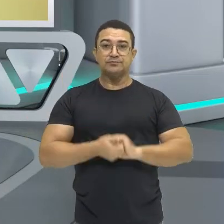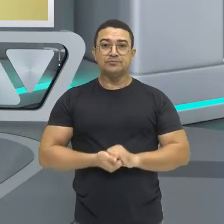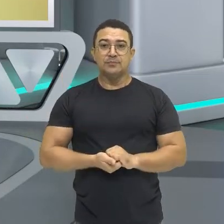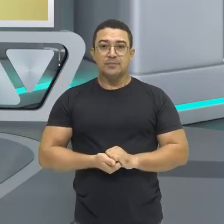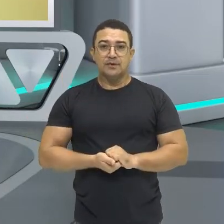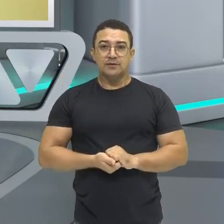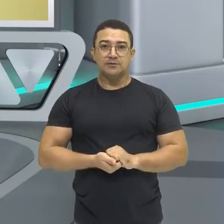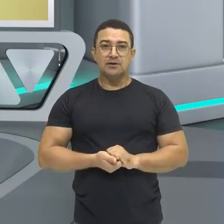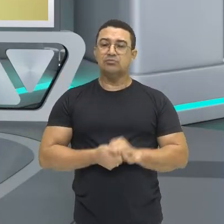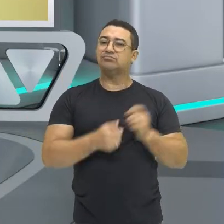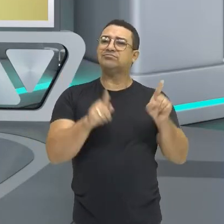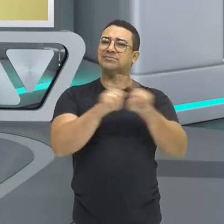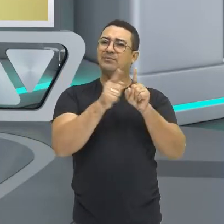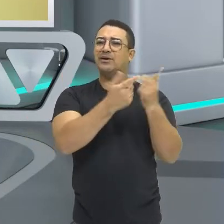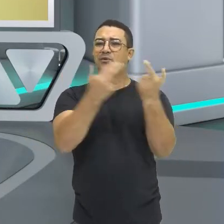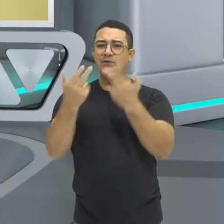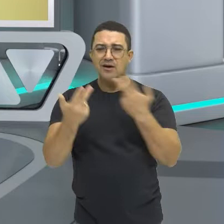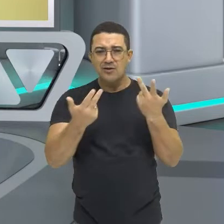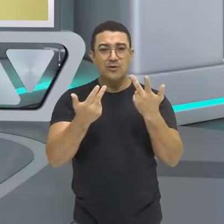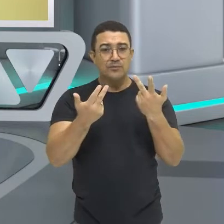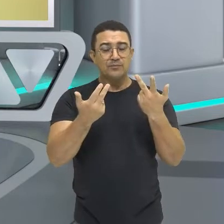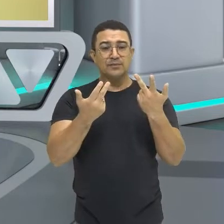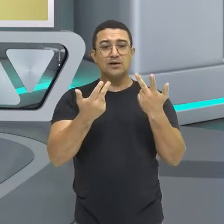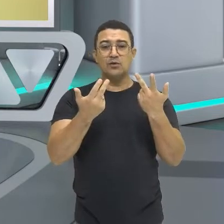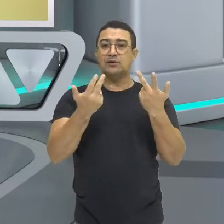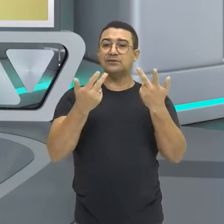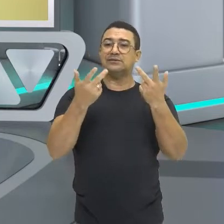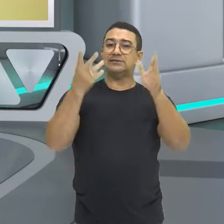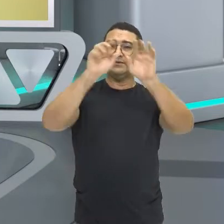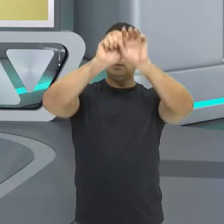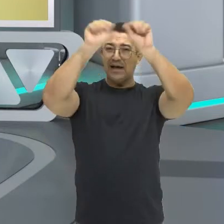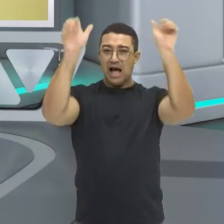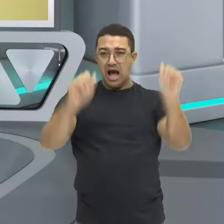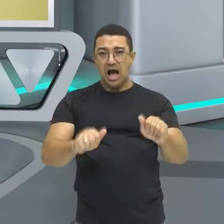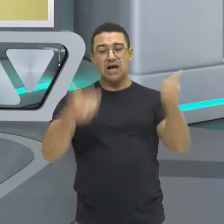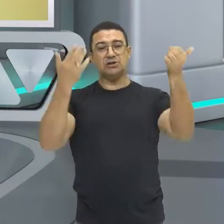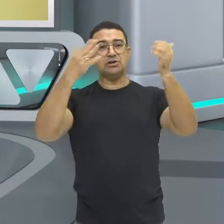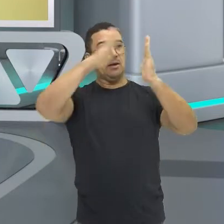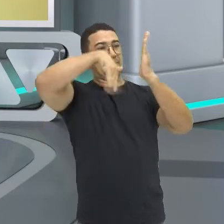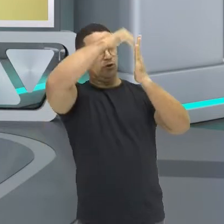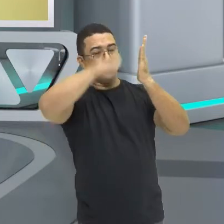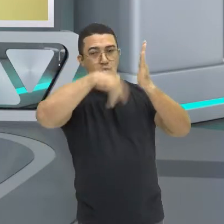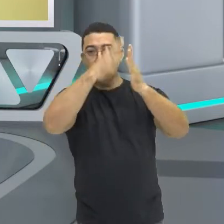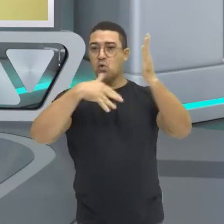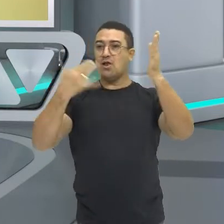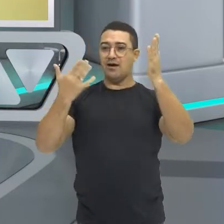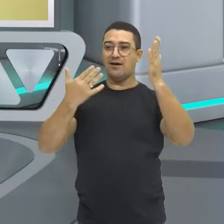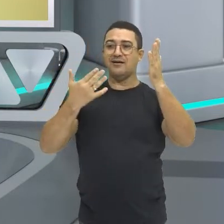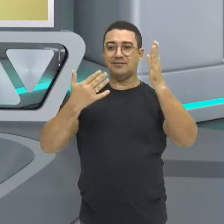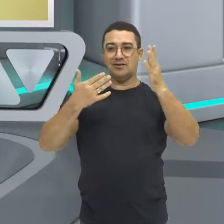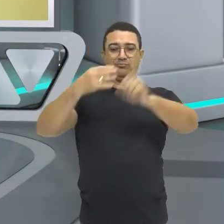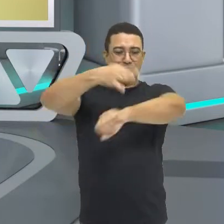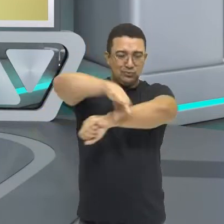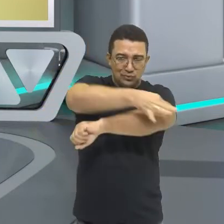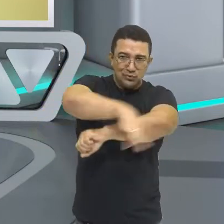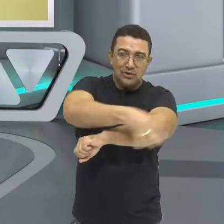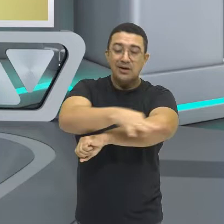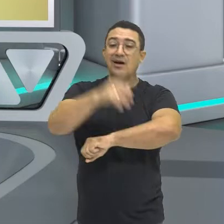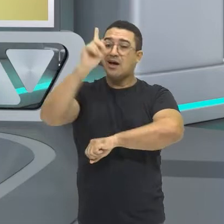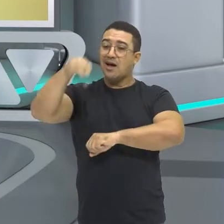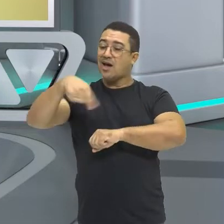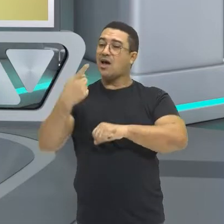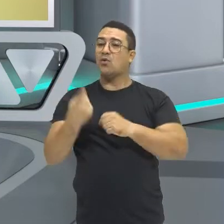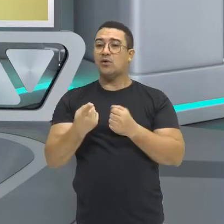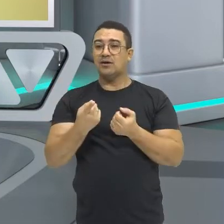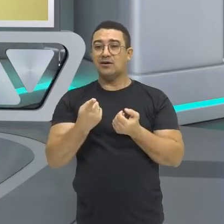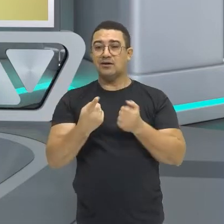mesma arte, no mesmo painel, na mesma escultura ou arquitetura, essas nós chamamos de forças